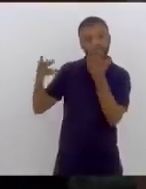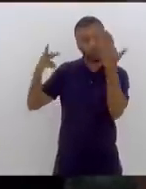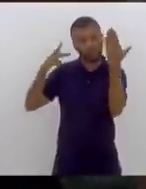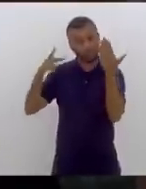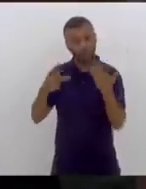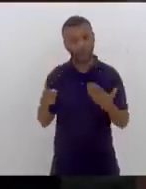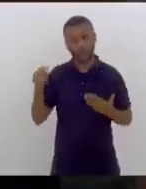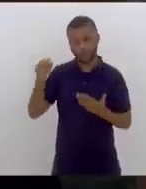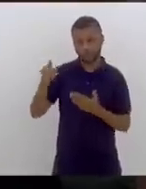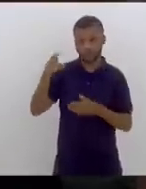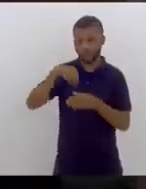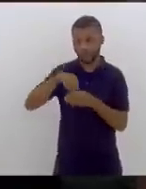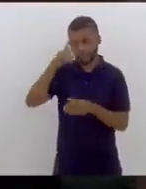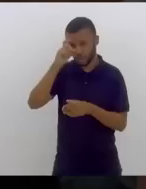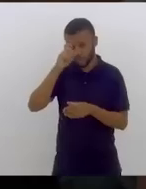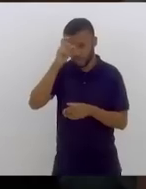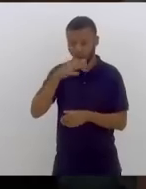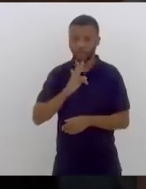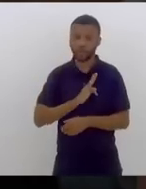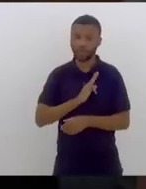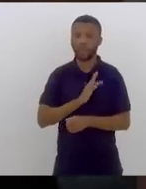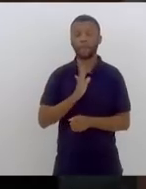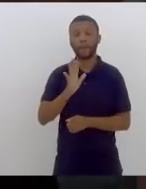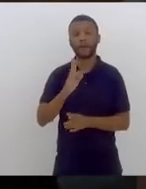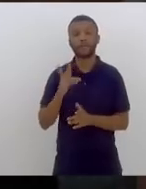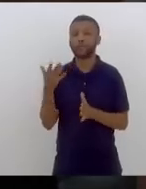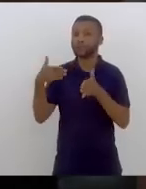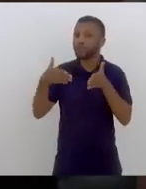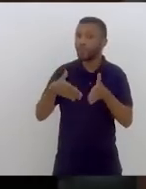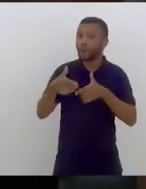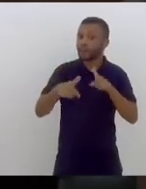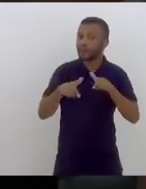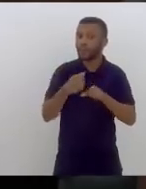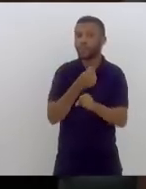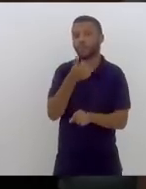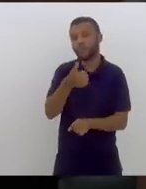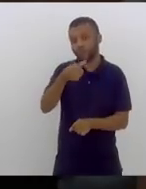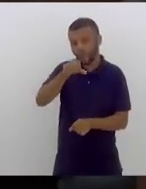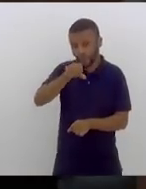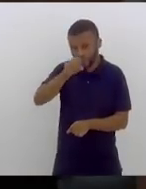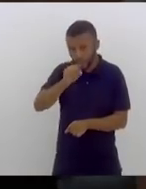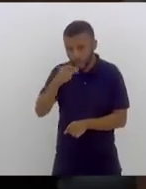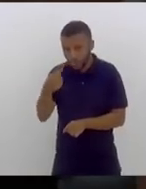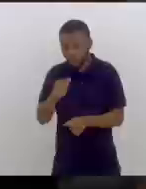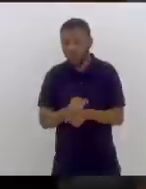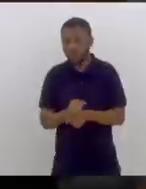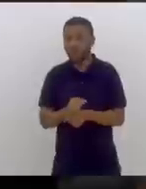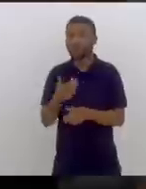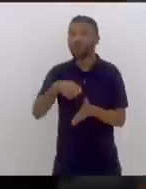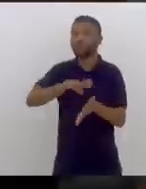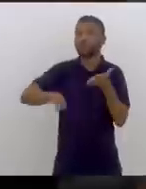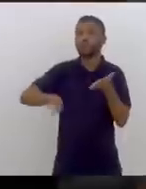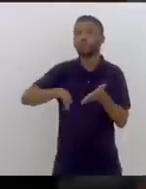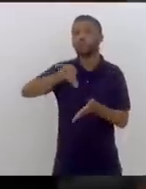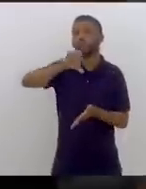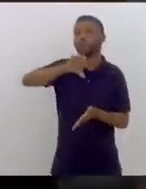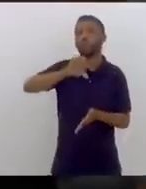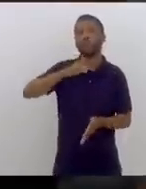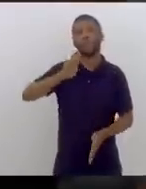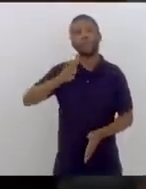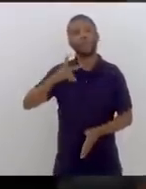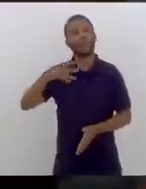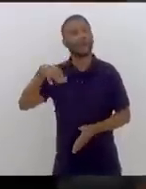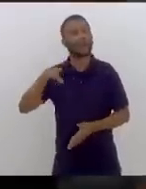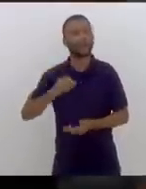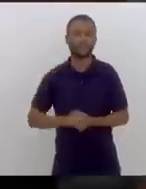no HPM e só que chegou para trabalhar em 1981 e foi excluído no nono batalhão na época ele era dono do batalhão bom